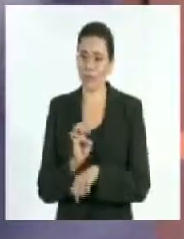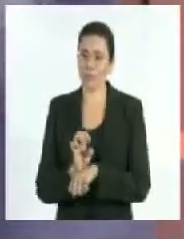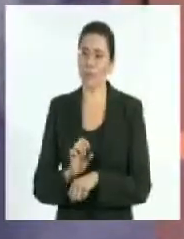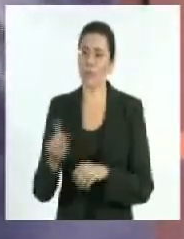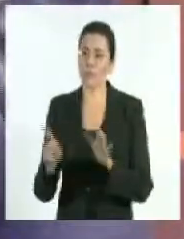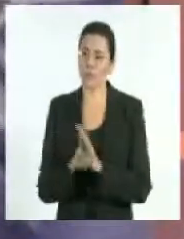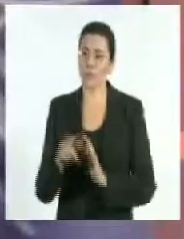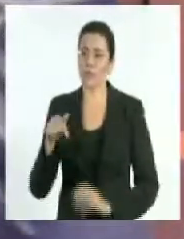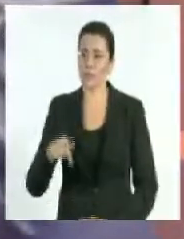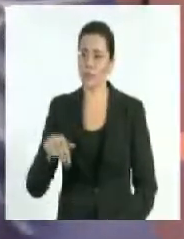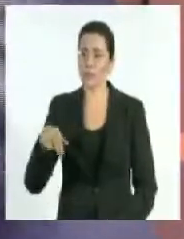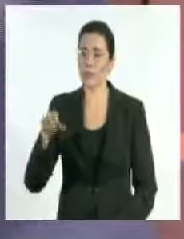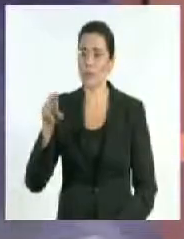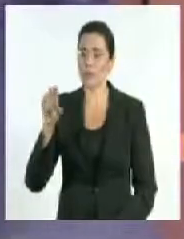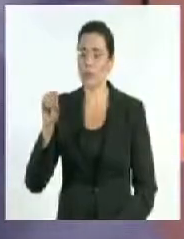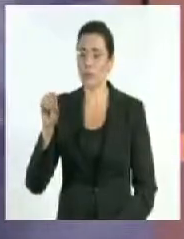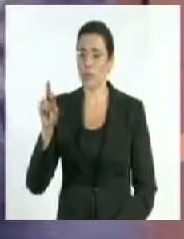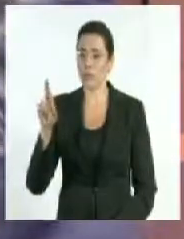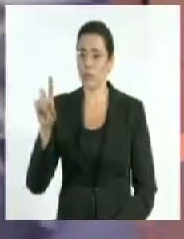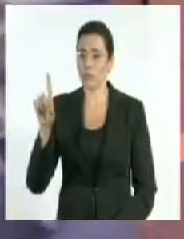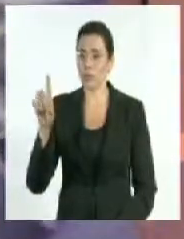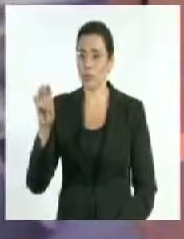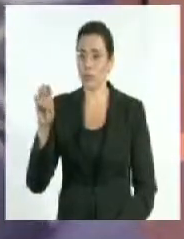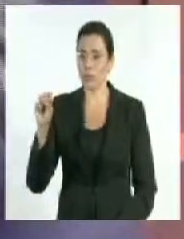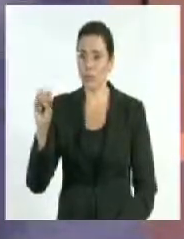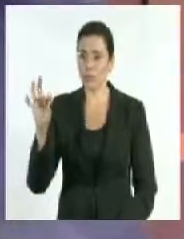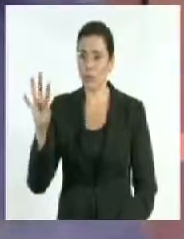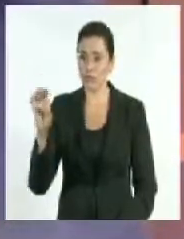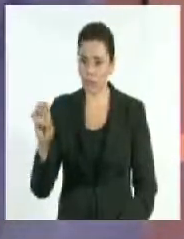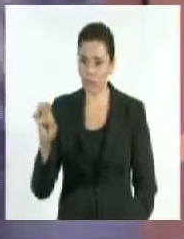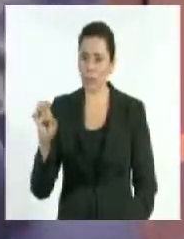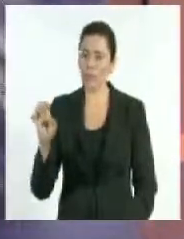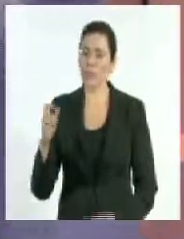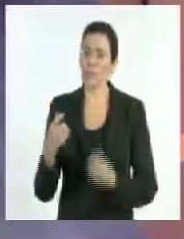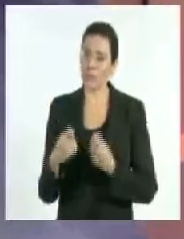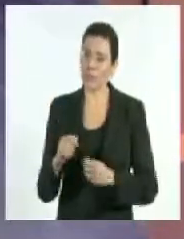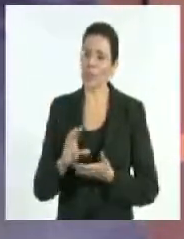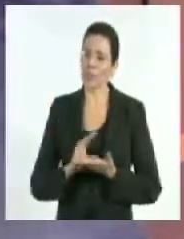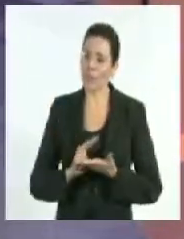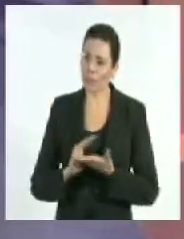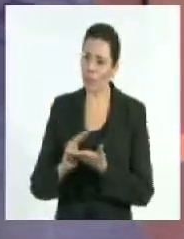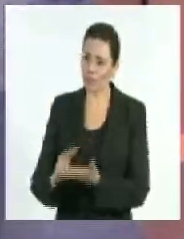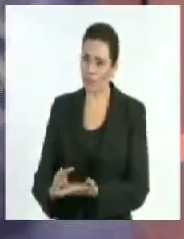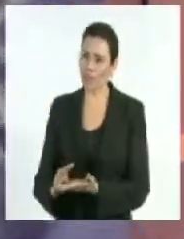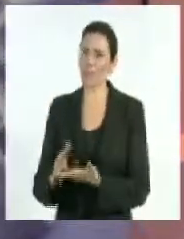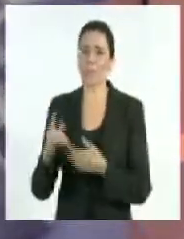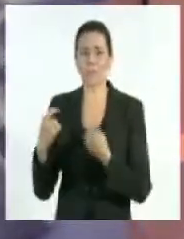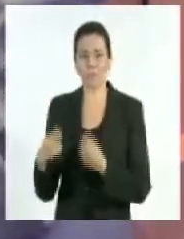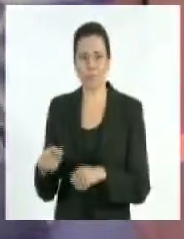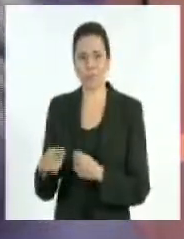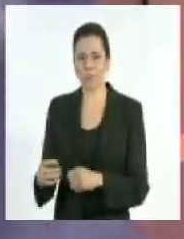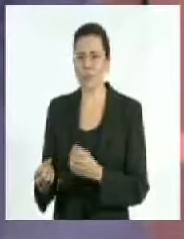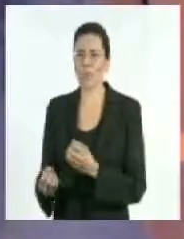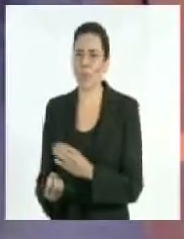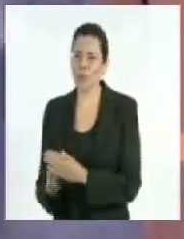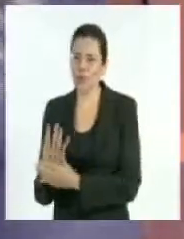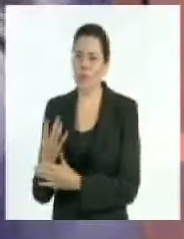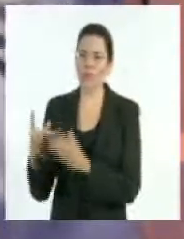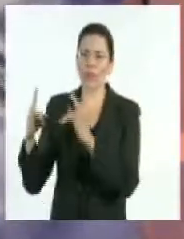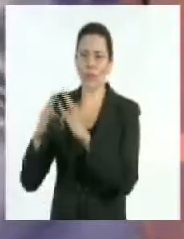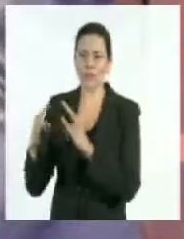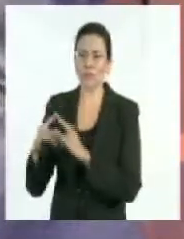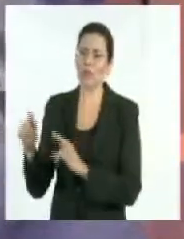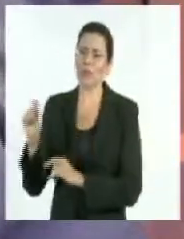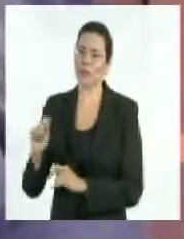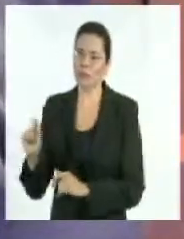receitas importantes que são geradas através do produto, do trabalho do seu povo, que não são